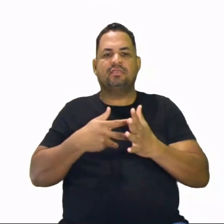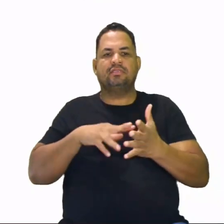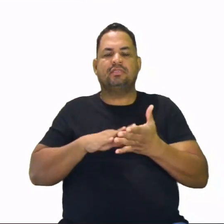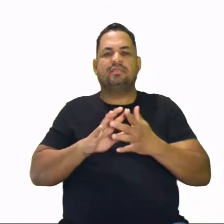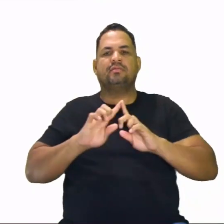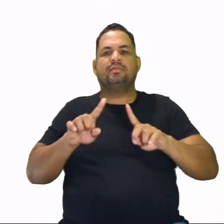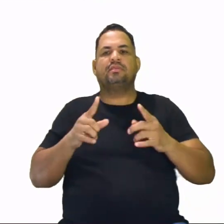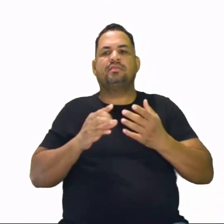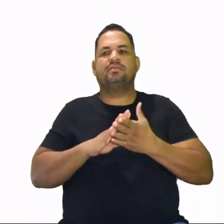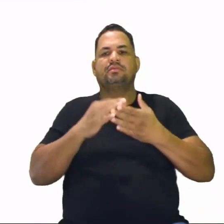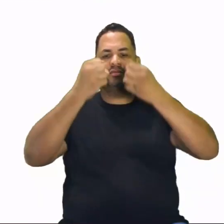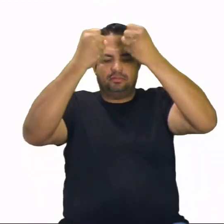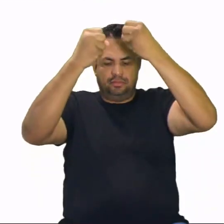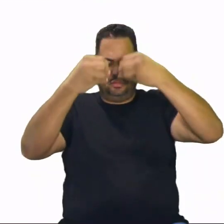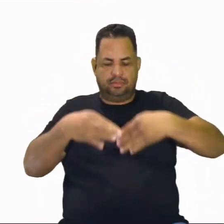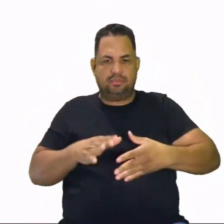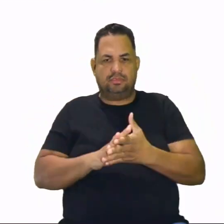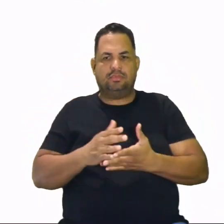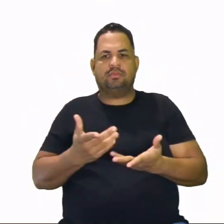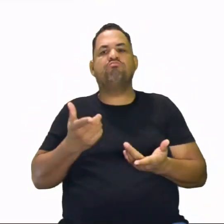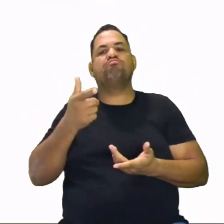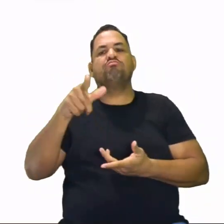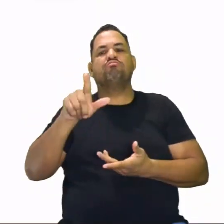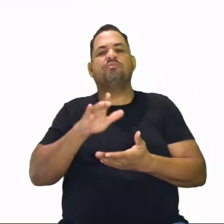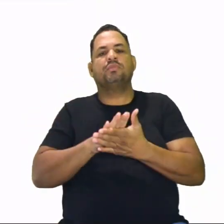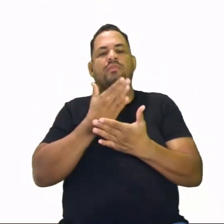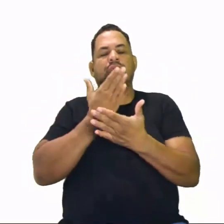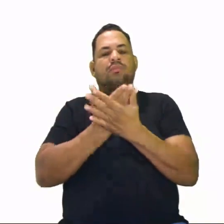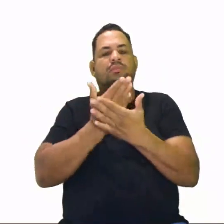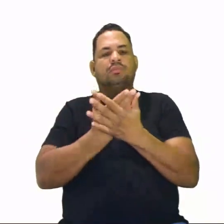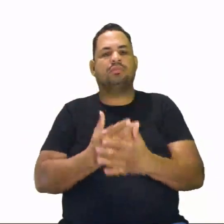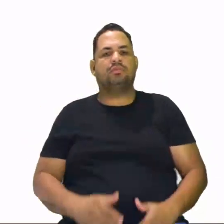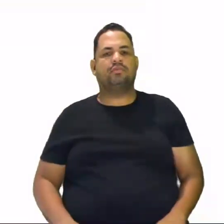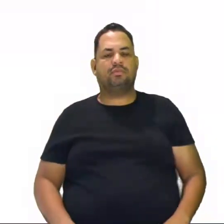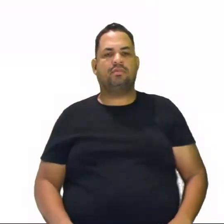vai pontuar mais algumas outras questões na aula de hoje.